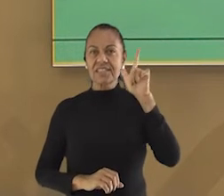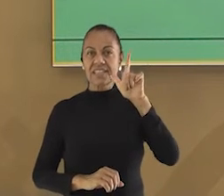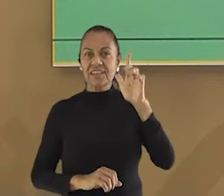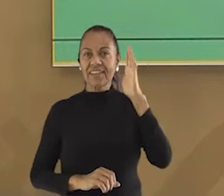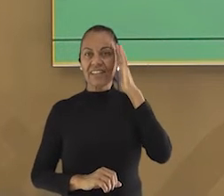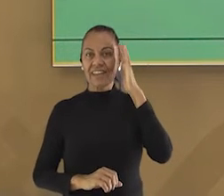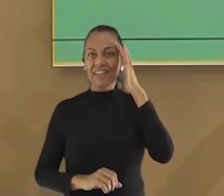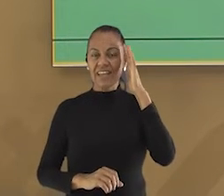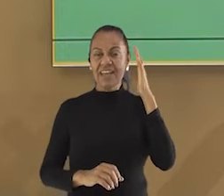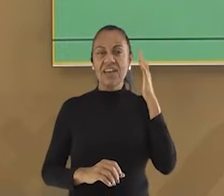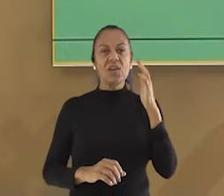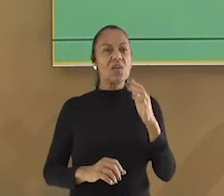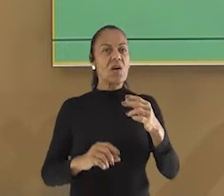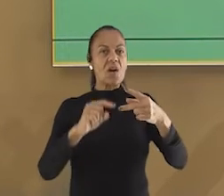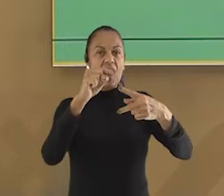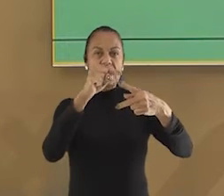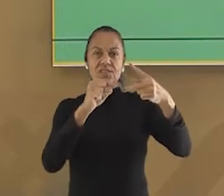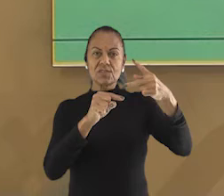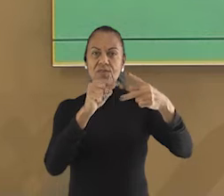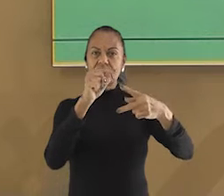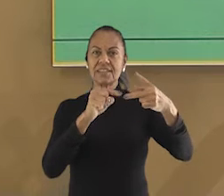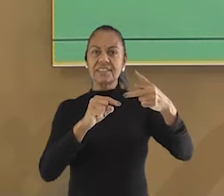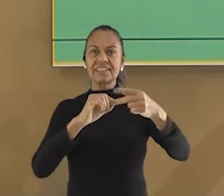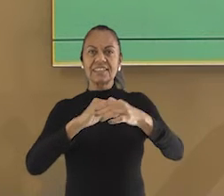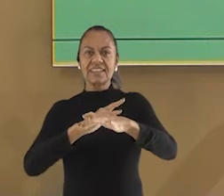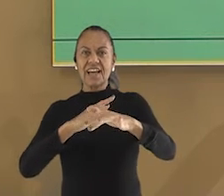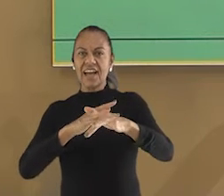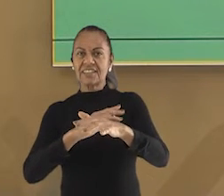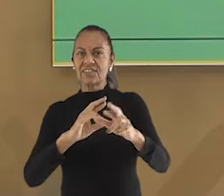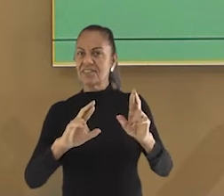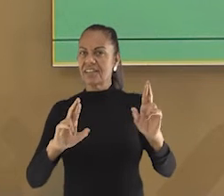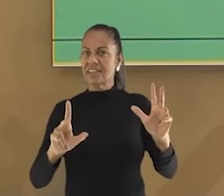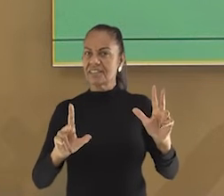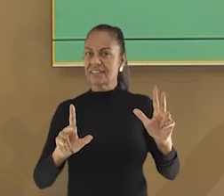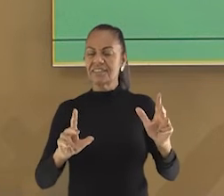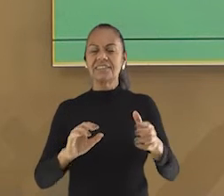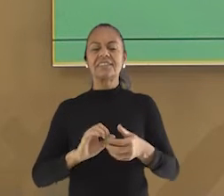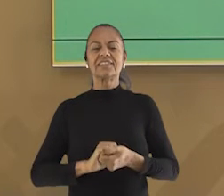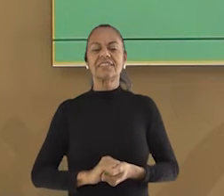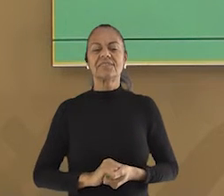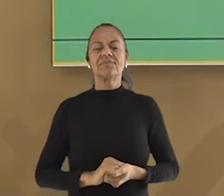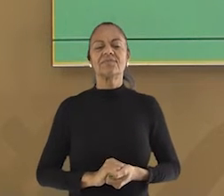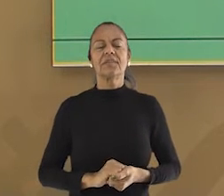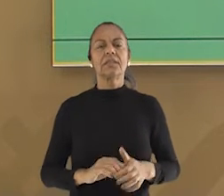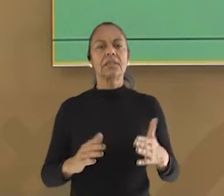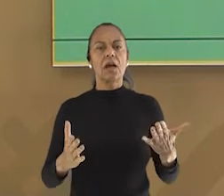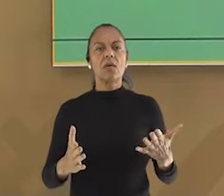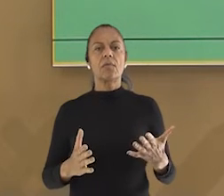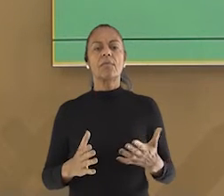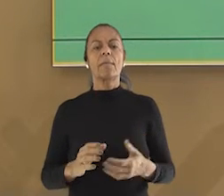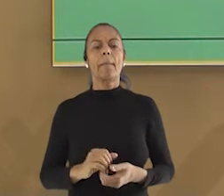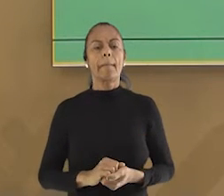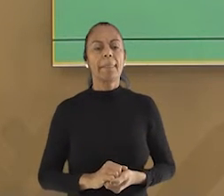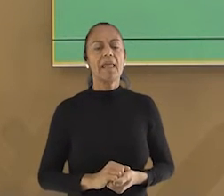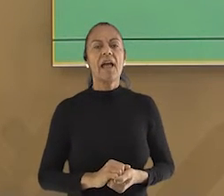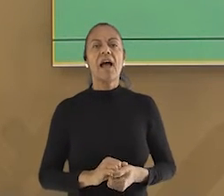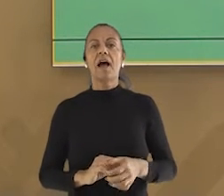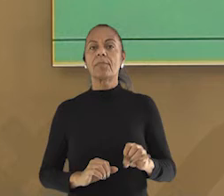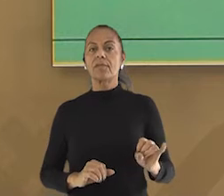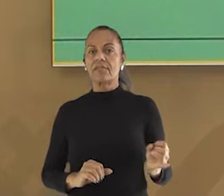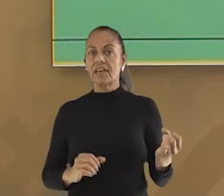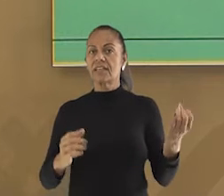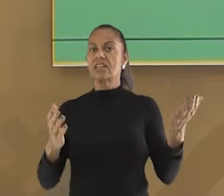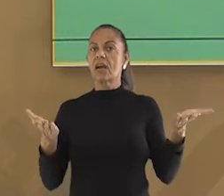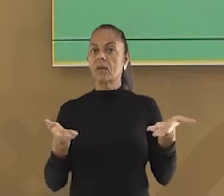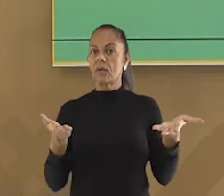entre cidades espontâneas e cidades planejadas? Antes de relembrarmos o que estudamos nessa aula, aproveite para deixar